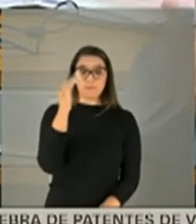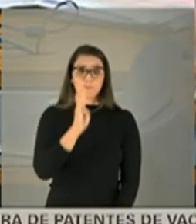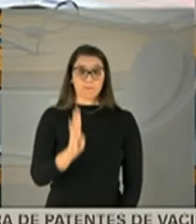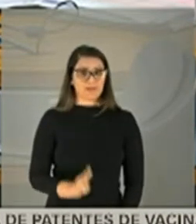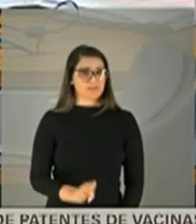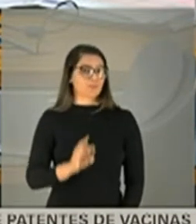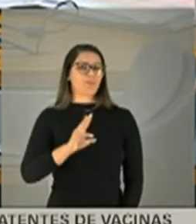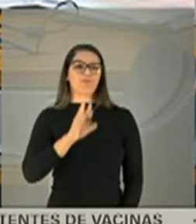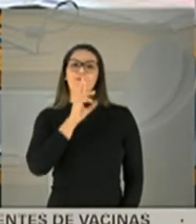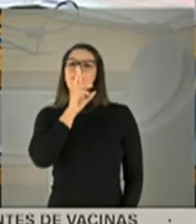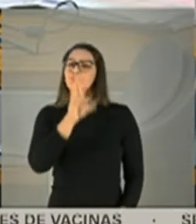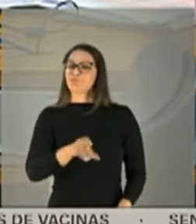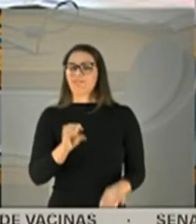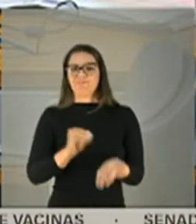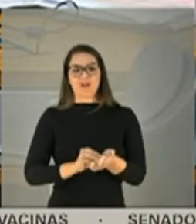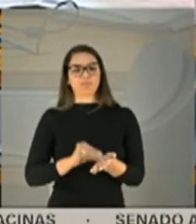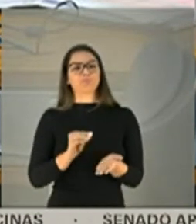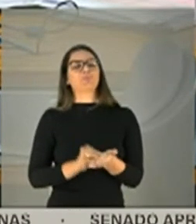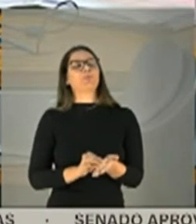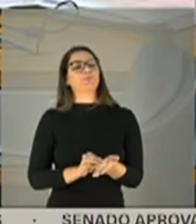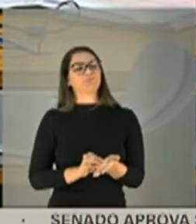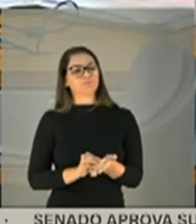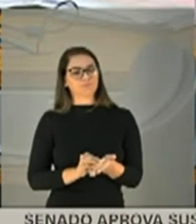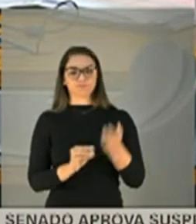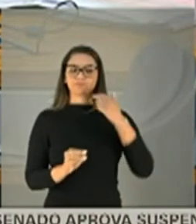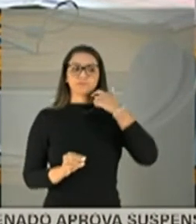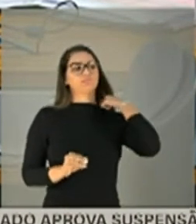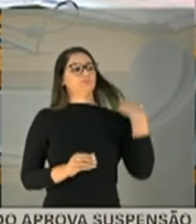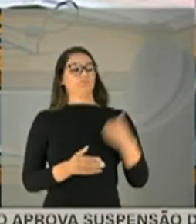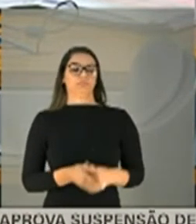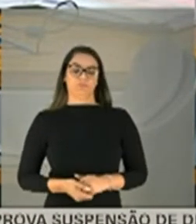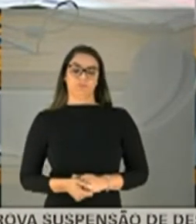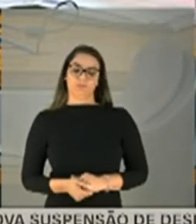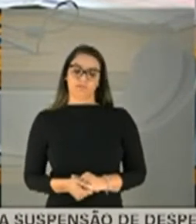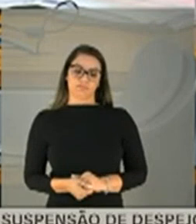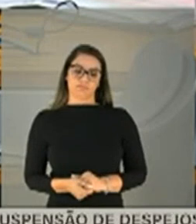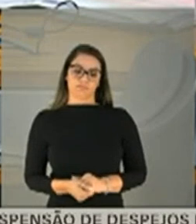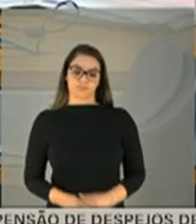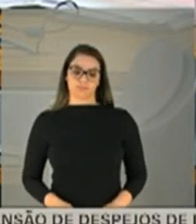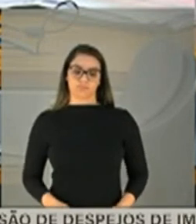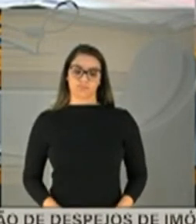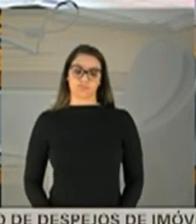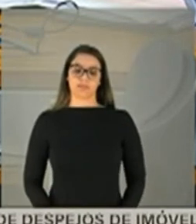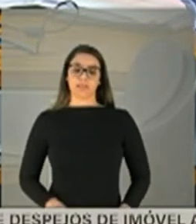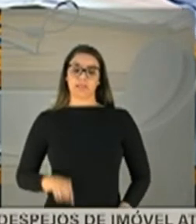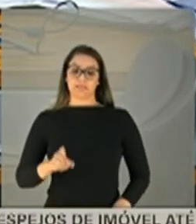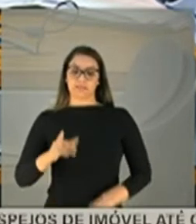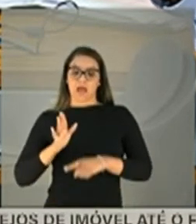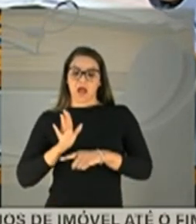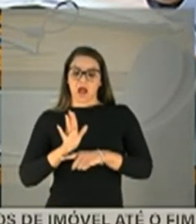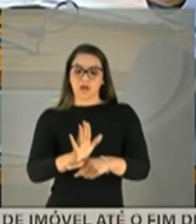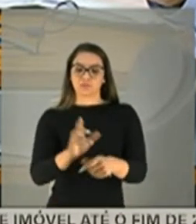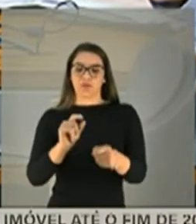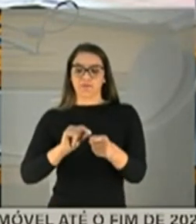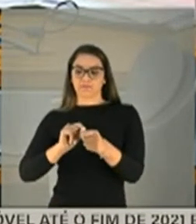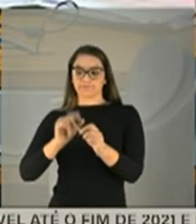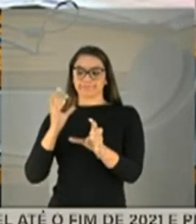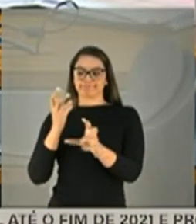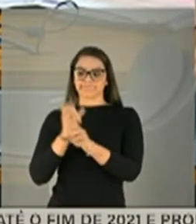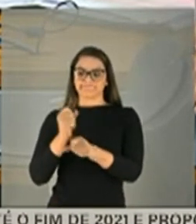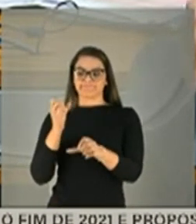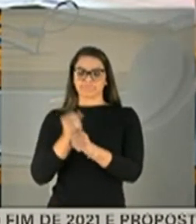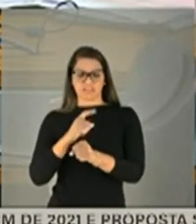foram respondidas, enfim, na fala dele, e que isso ajudou a fazer esse cálculo.